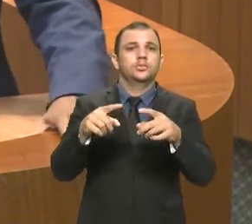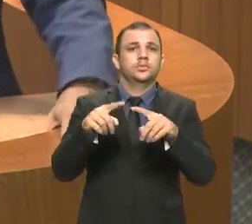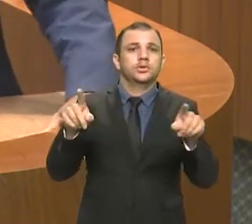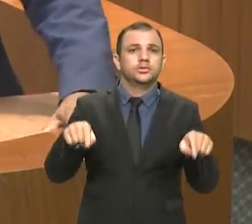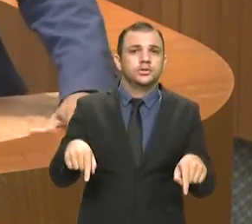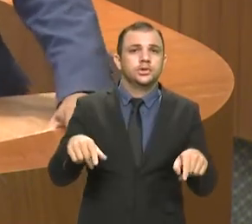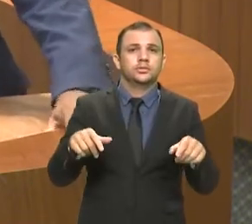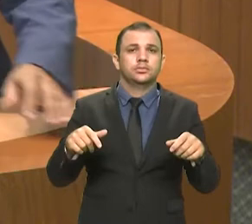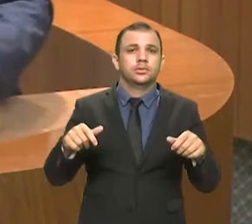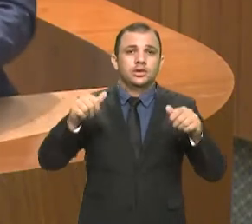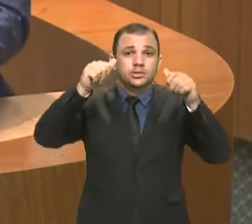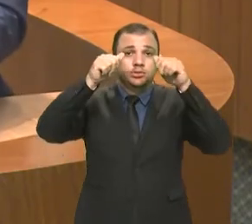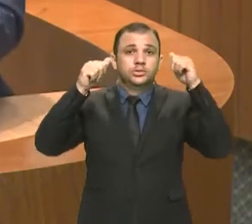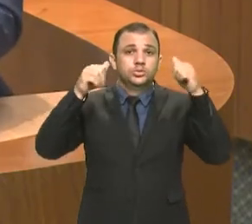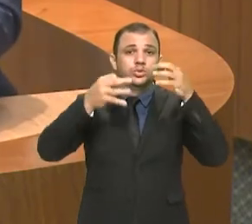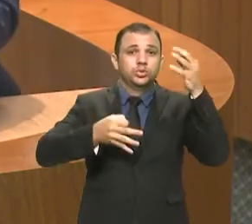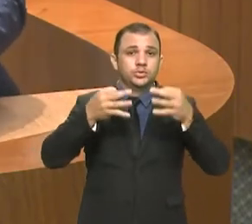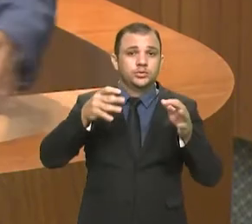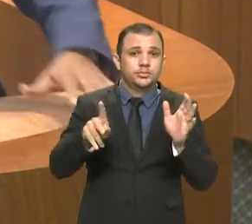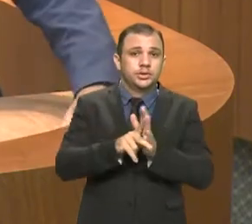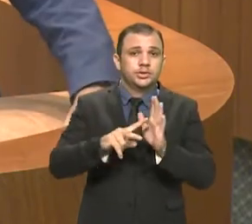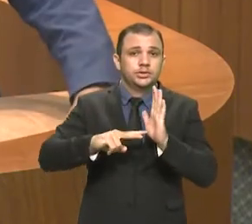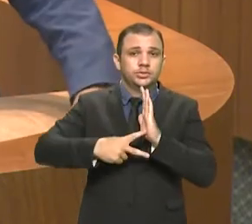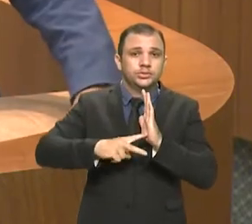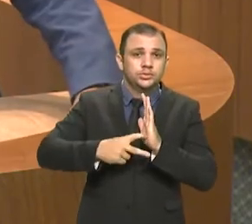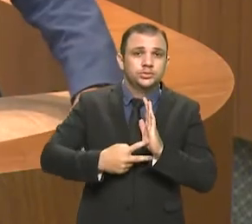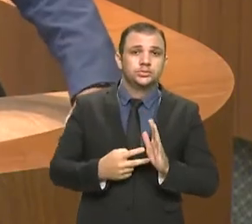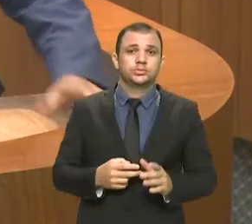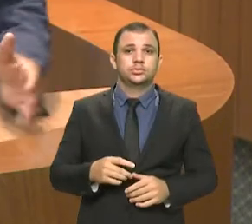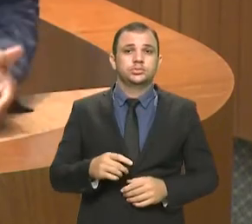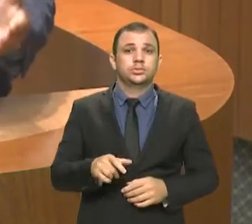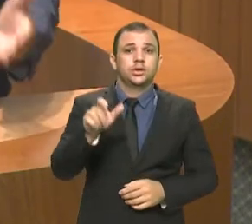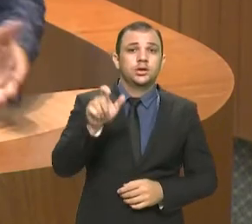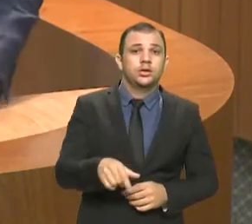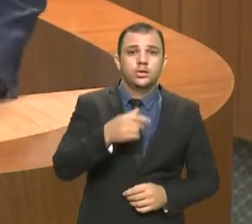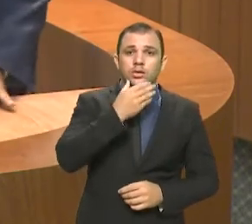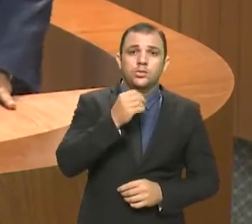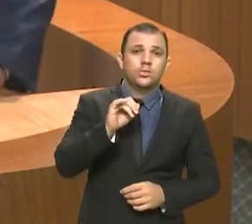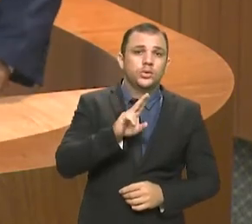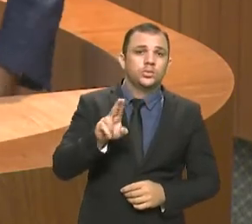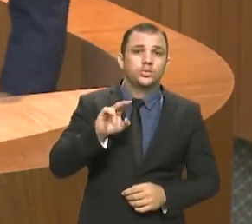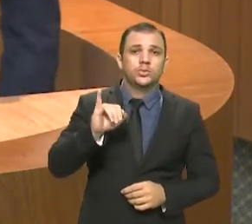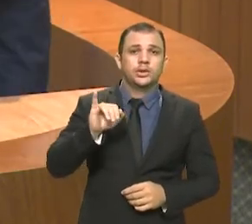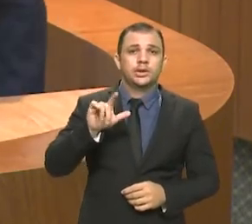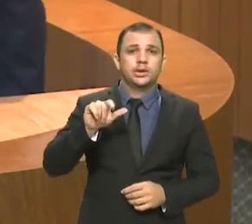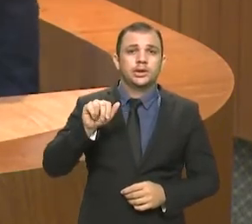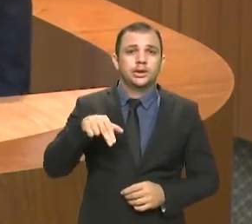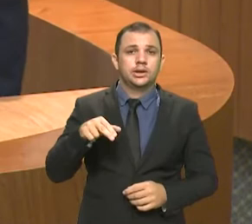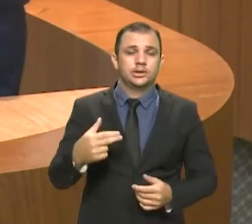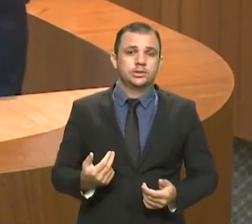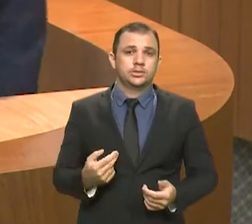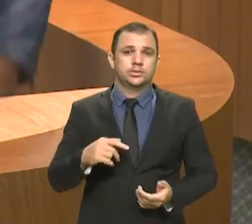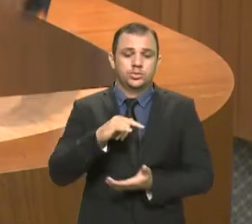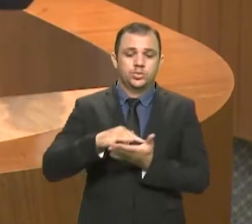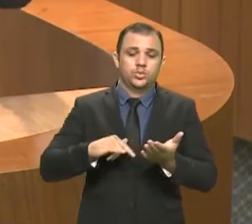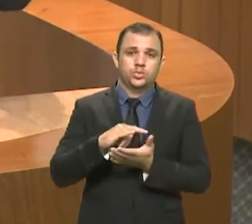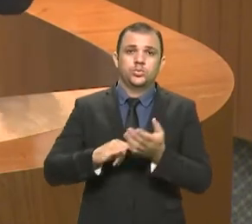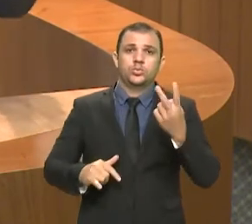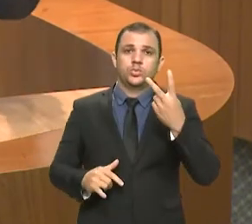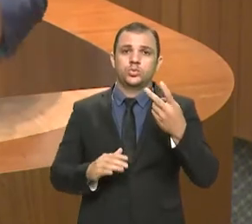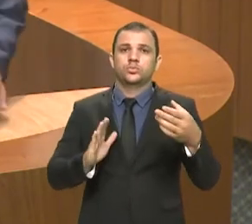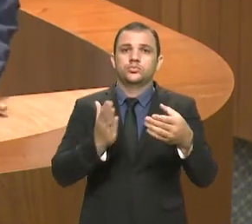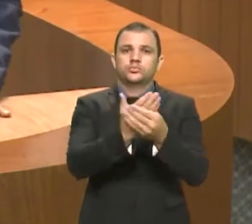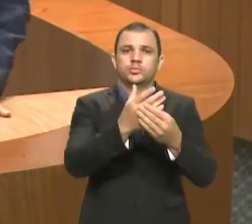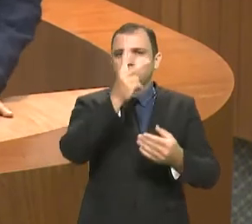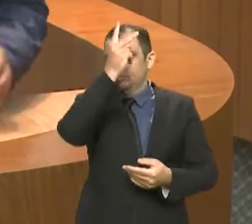jurídica do sindicato, ao sindicato, ao Irã. E protocolamos dois documentos na cidade de Duque Bacelar,